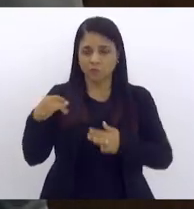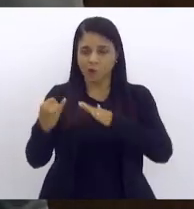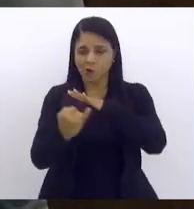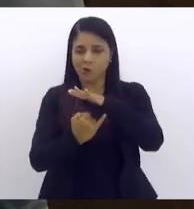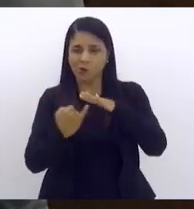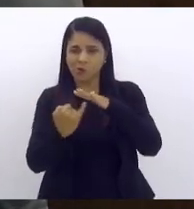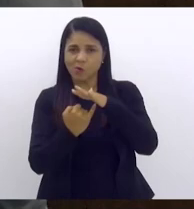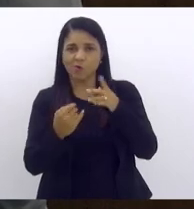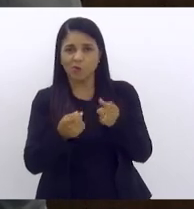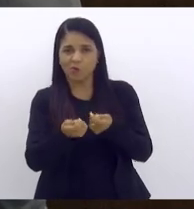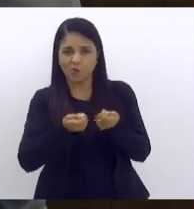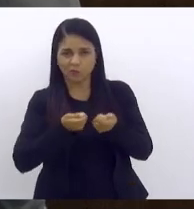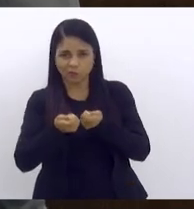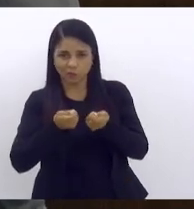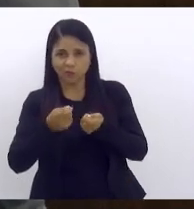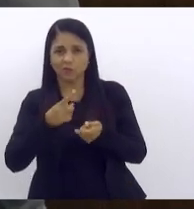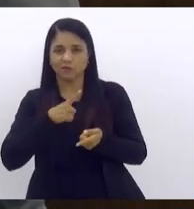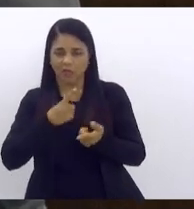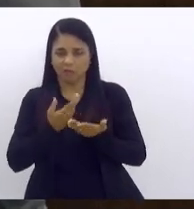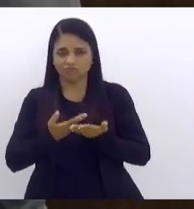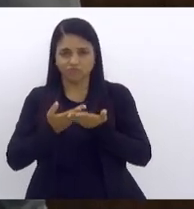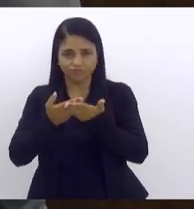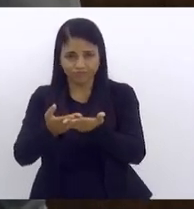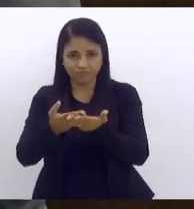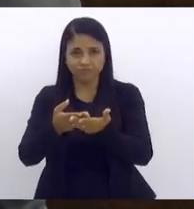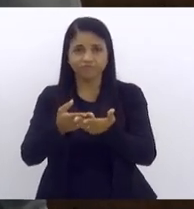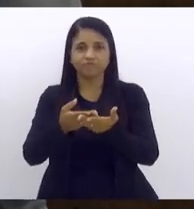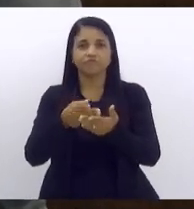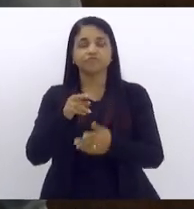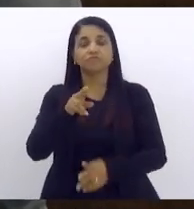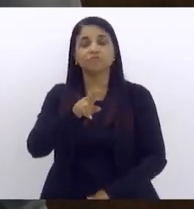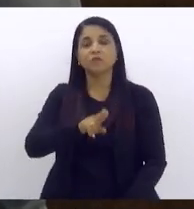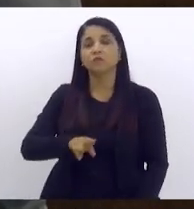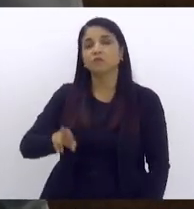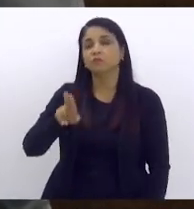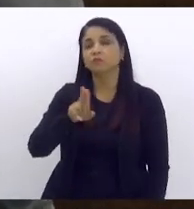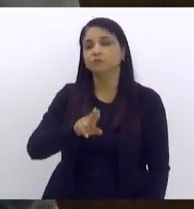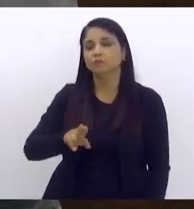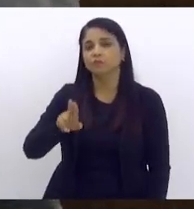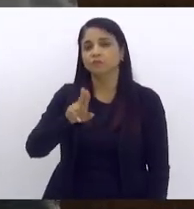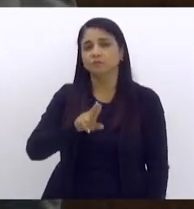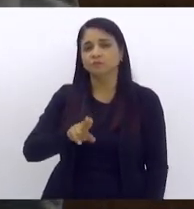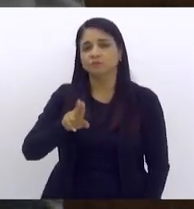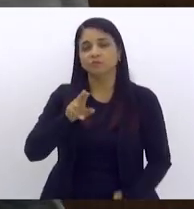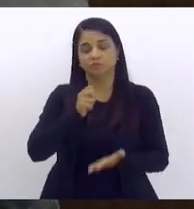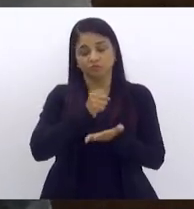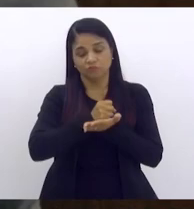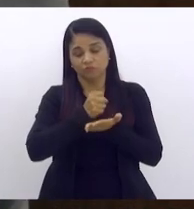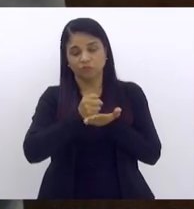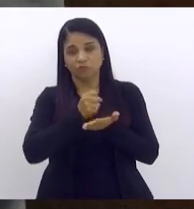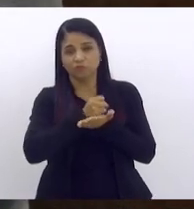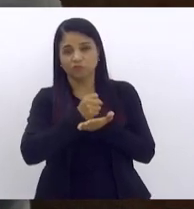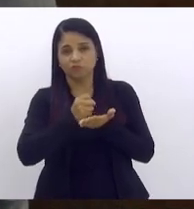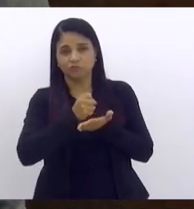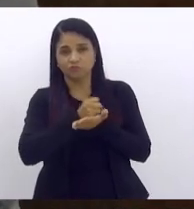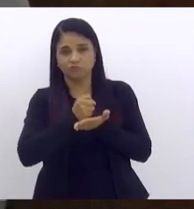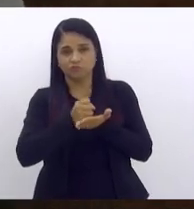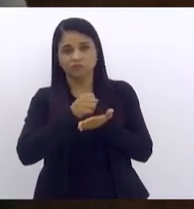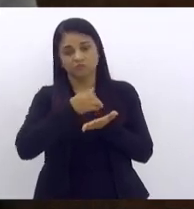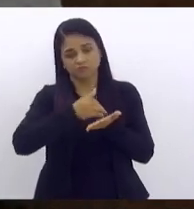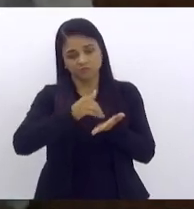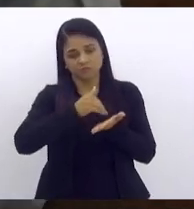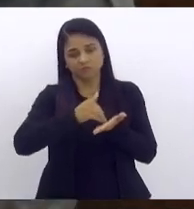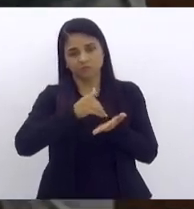controle, que é acerca da utilização de contratos na Secretaria